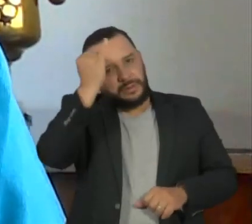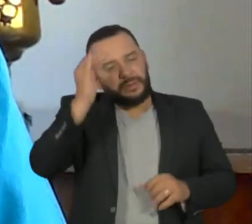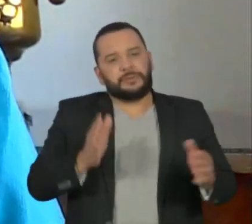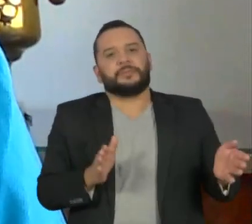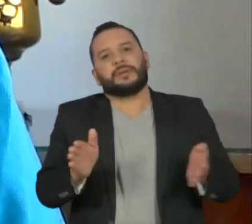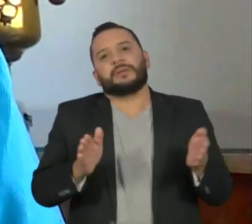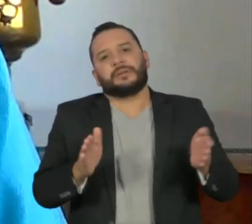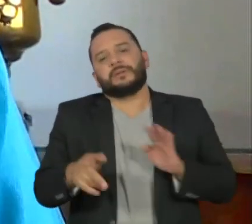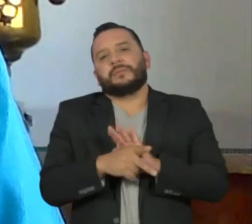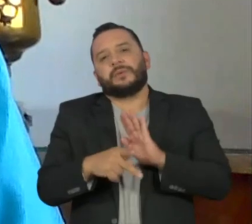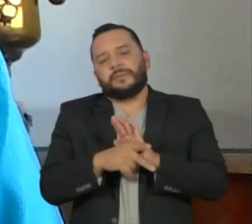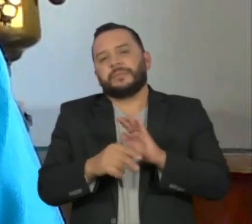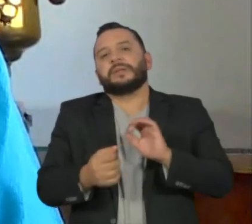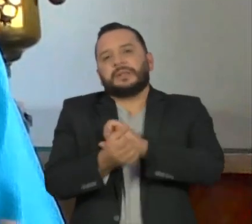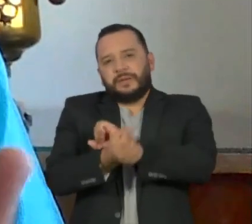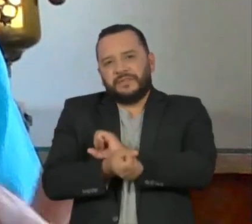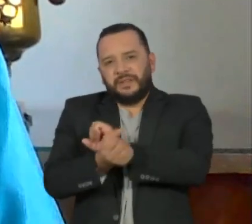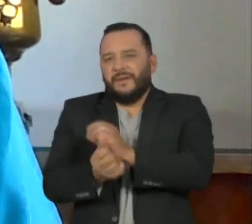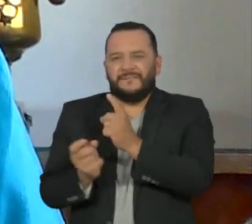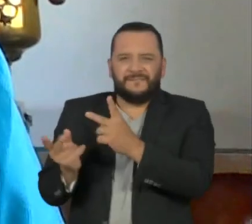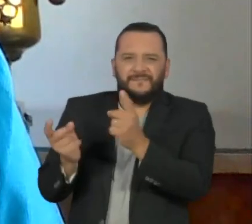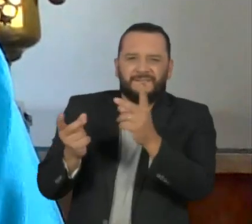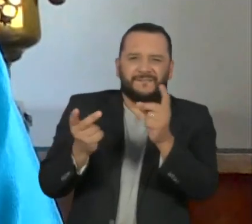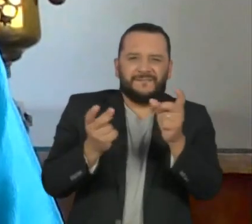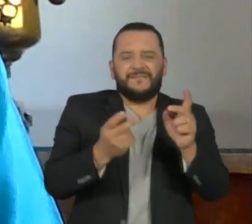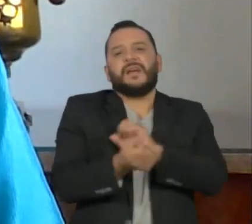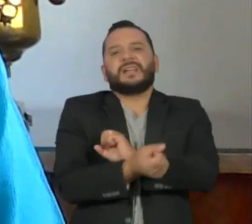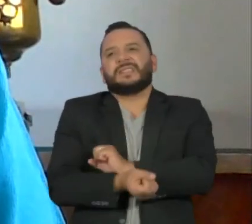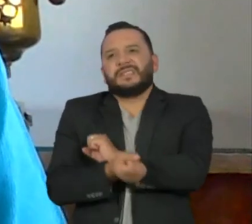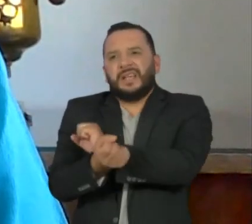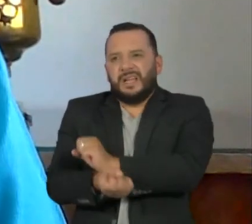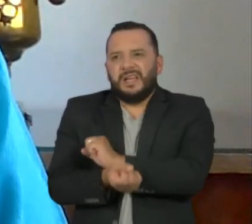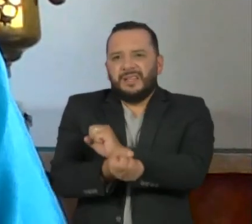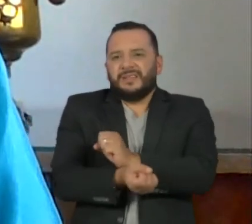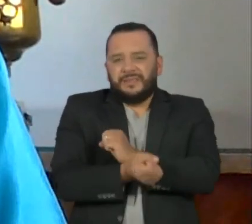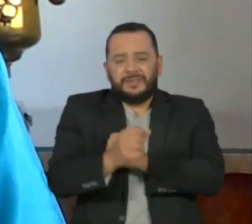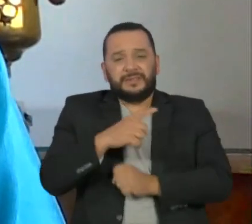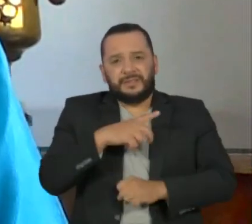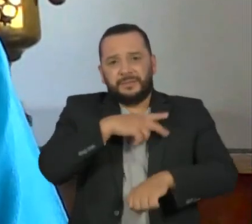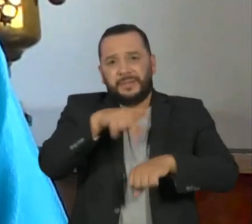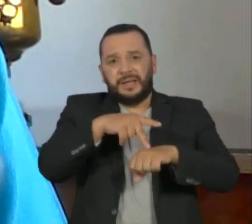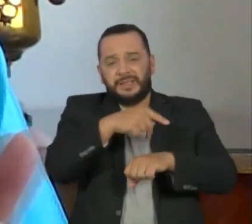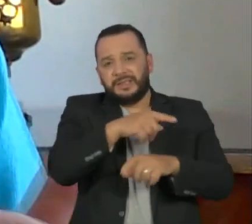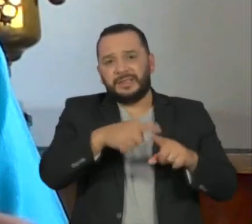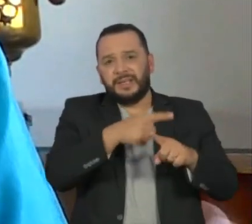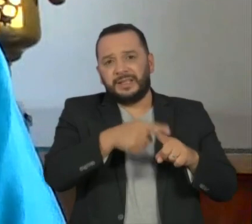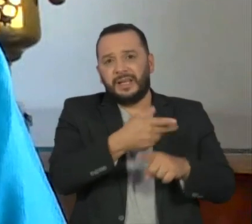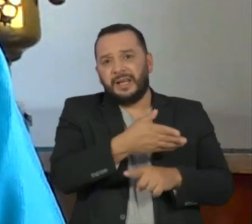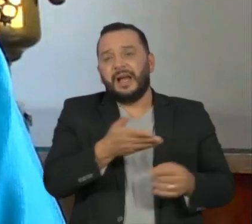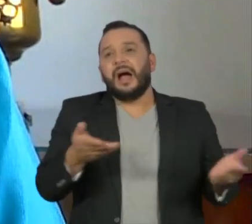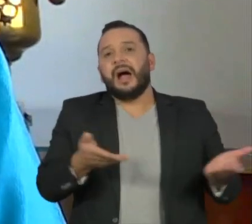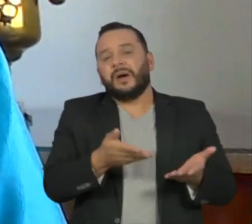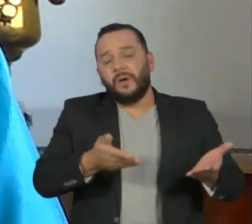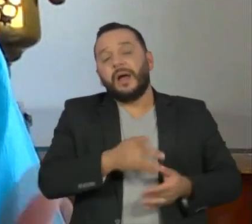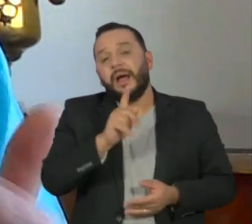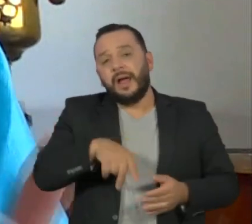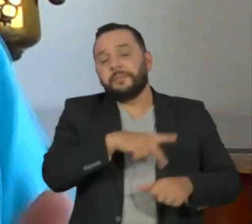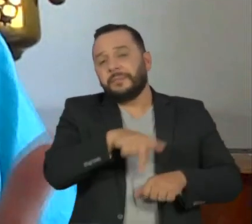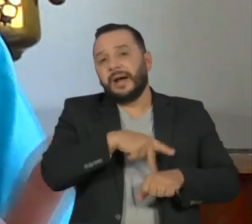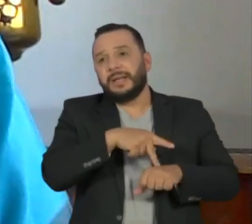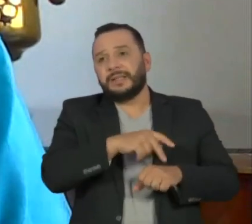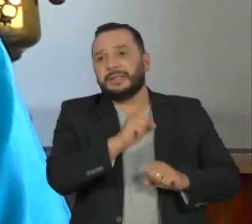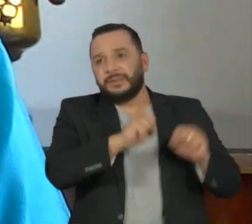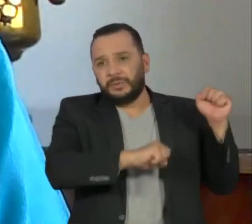escravidão, traficado durante muitos séculos, né, com escravos, ela agora era um país industrial. Ela